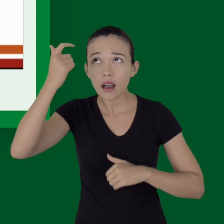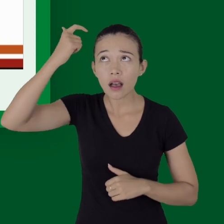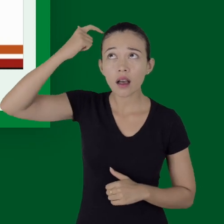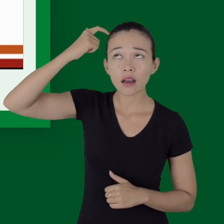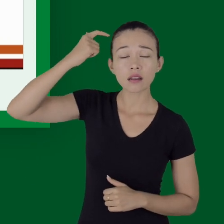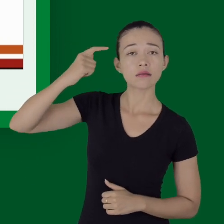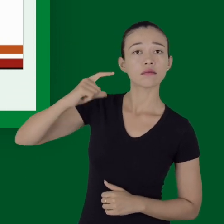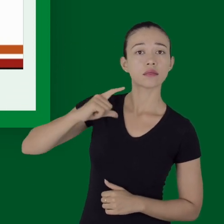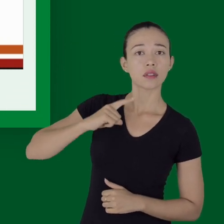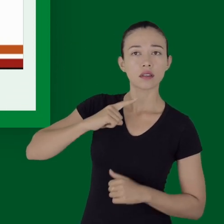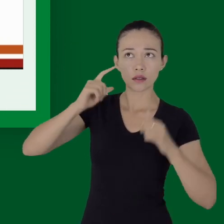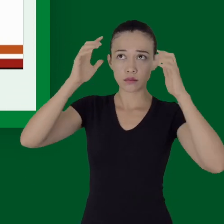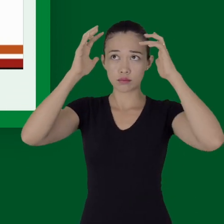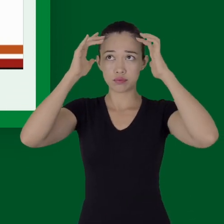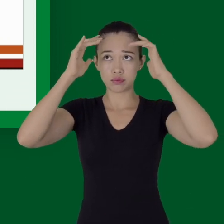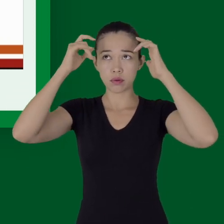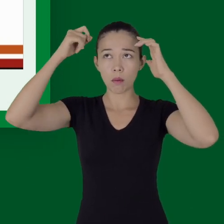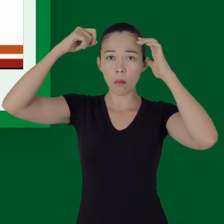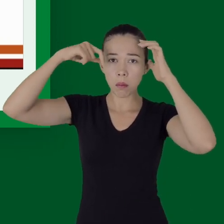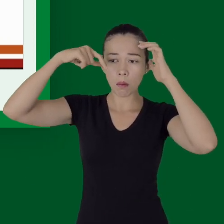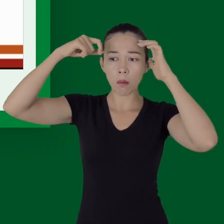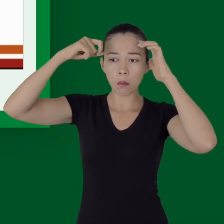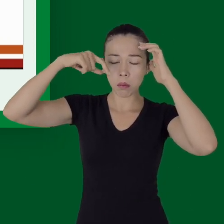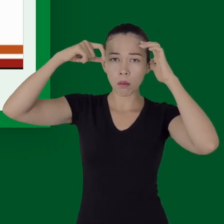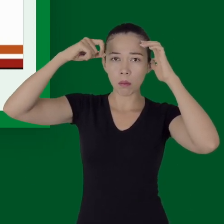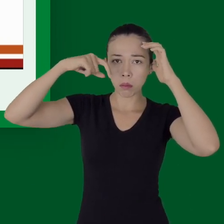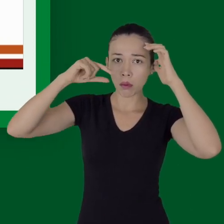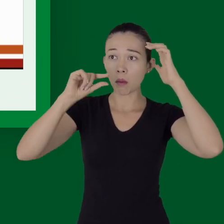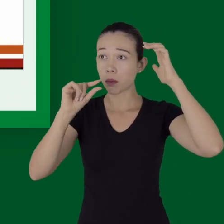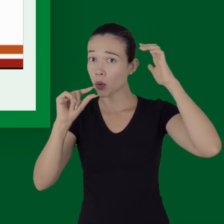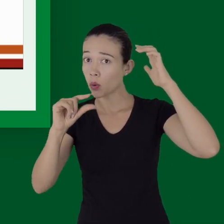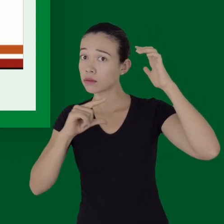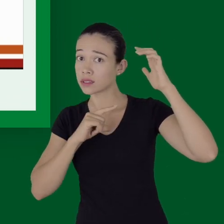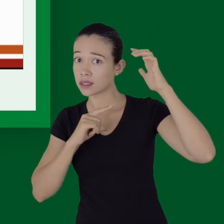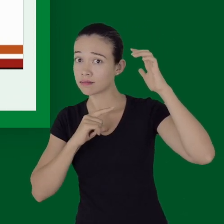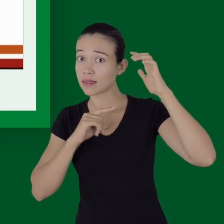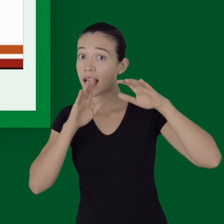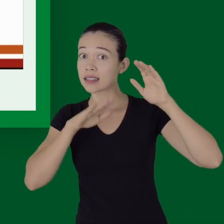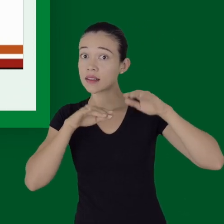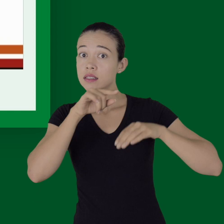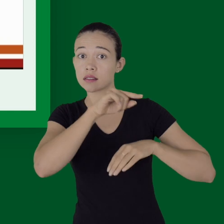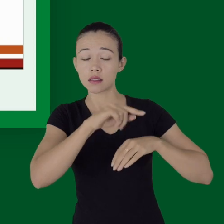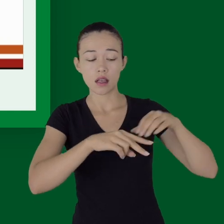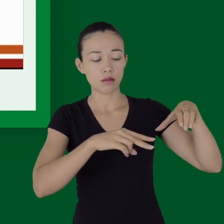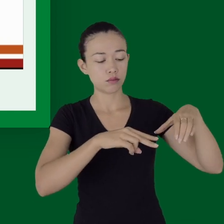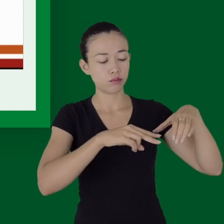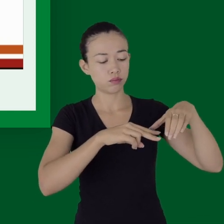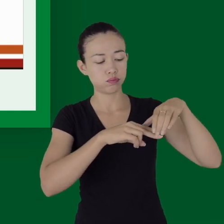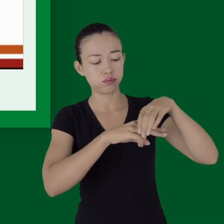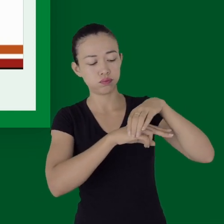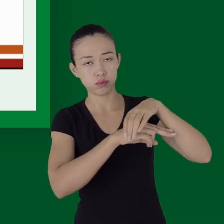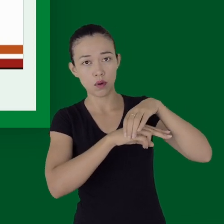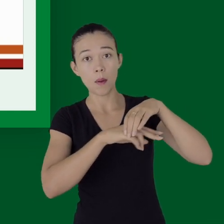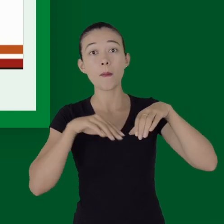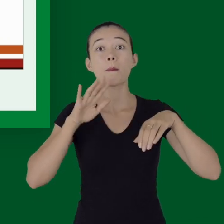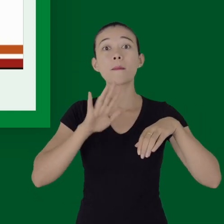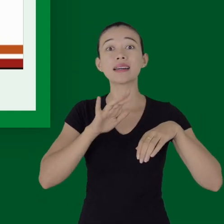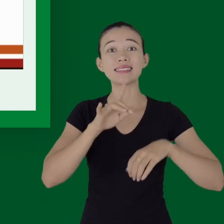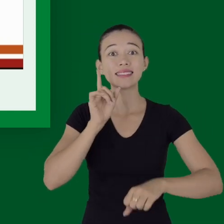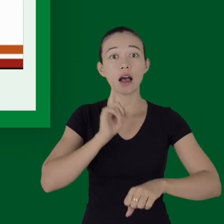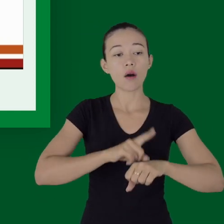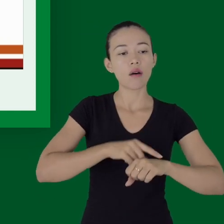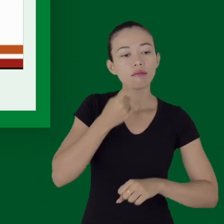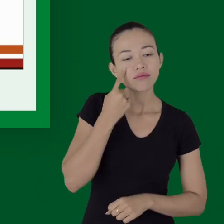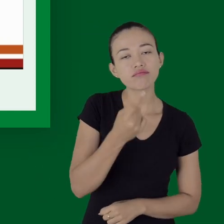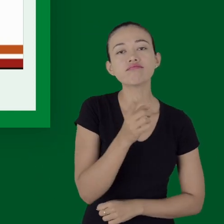hipóxica isquêmica. Lembrando que a encefalopatia hipóxica isquêmica nem sempre vai aparecer na